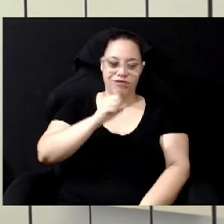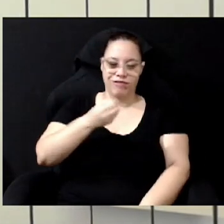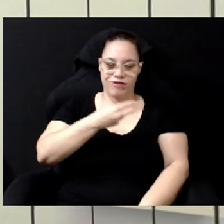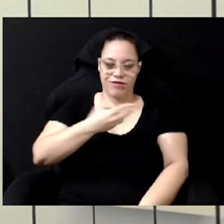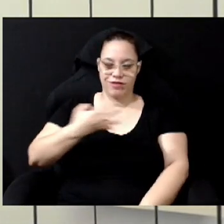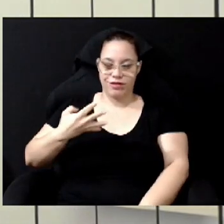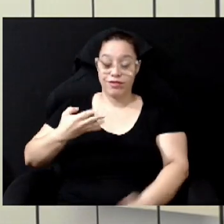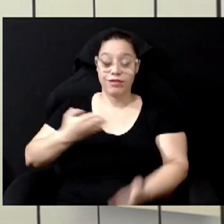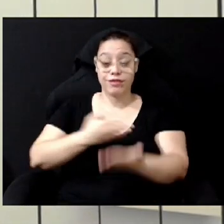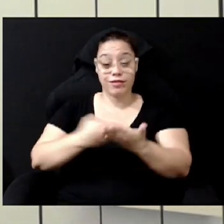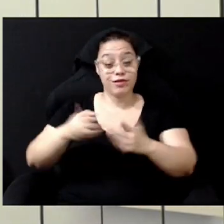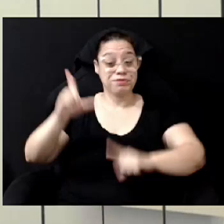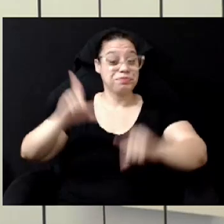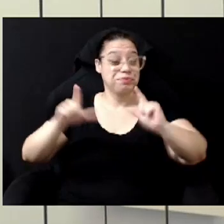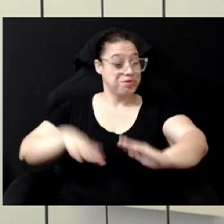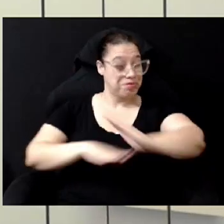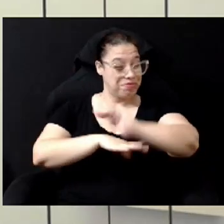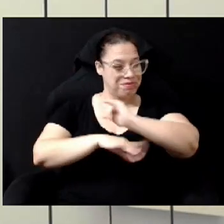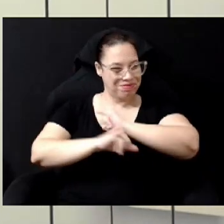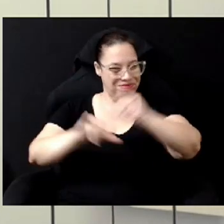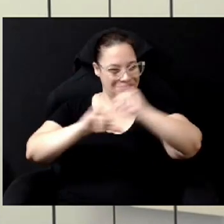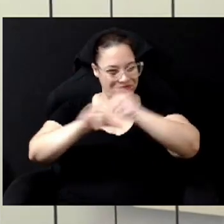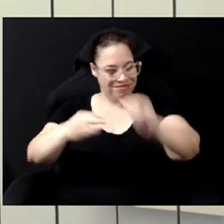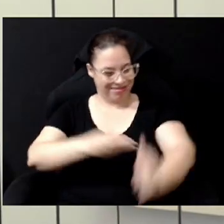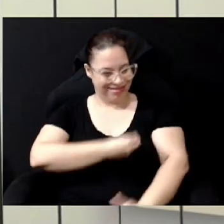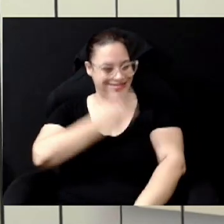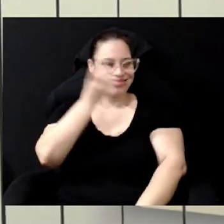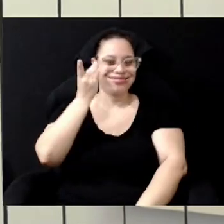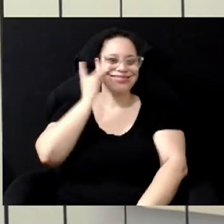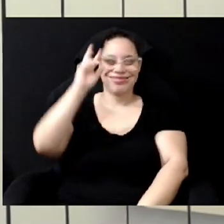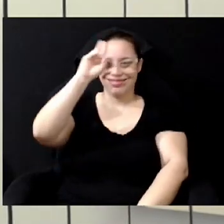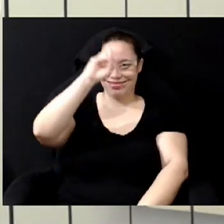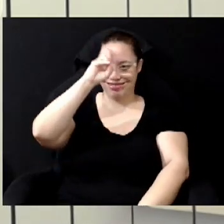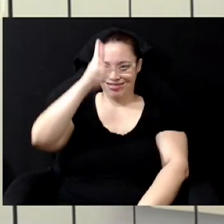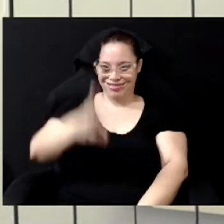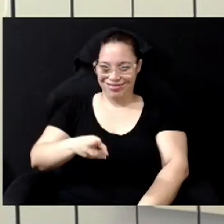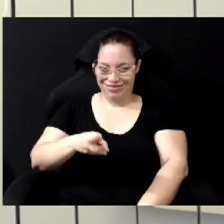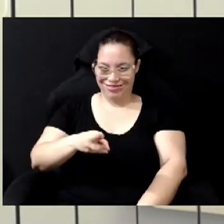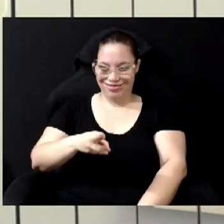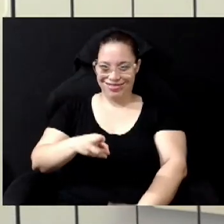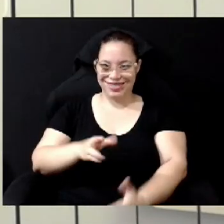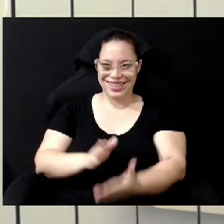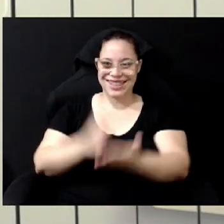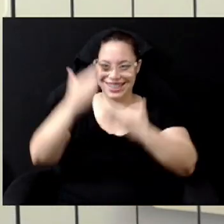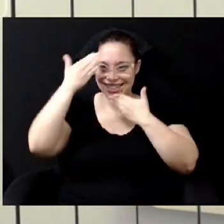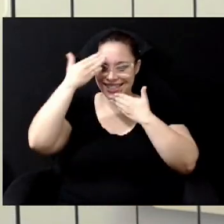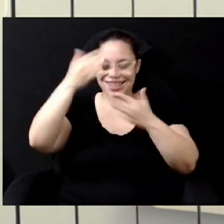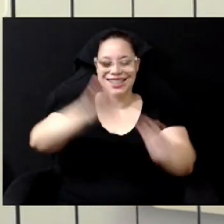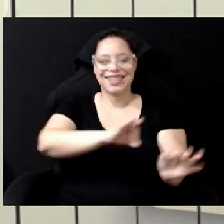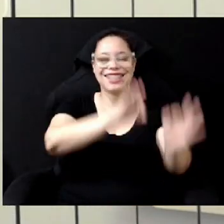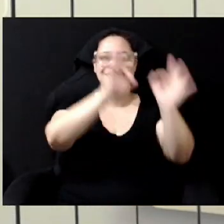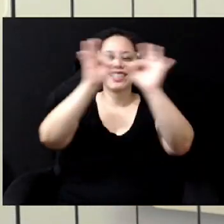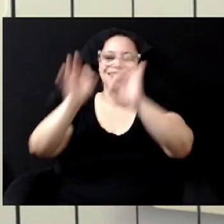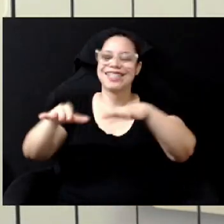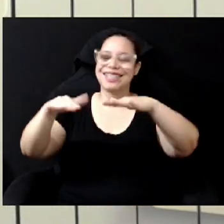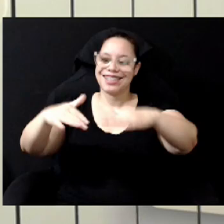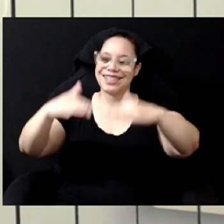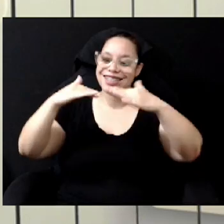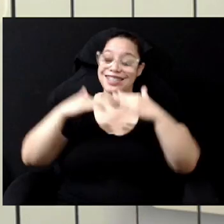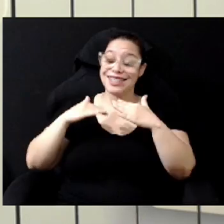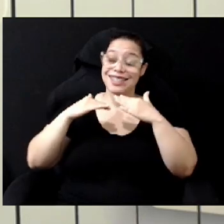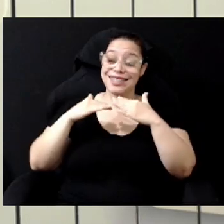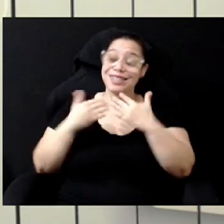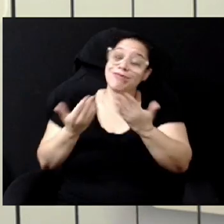Inicia agora o Jornal Câmara Notícia, ao vivo, meio-dia em ponto. Muito obrigado pela sua companhia, pela sua